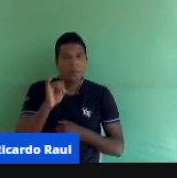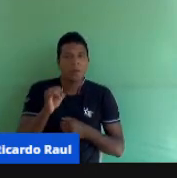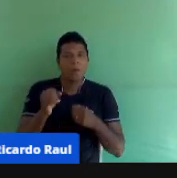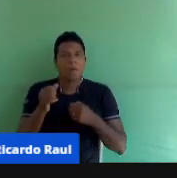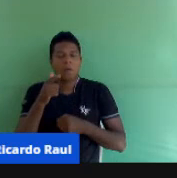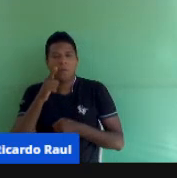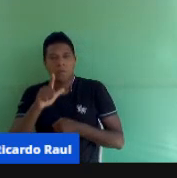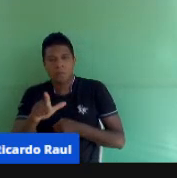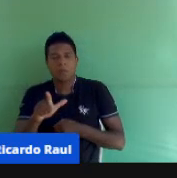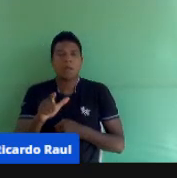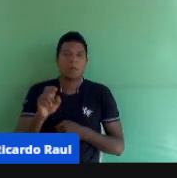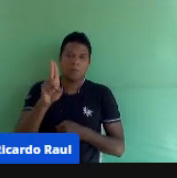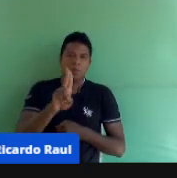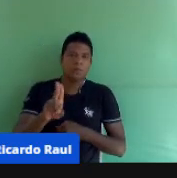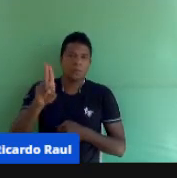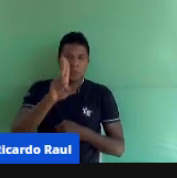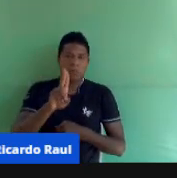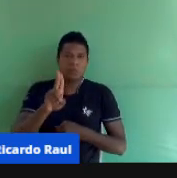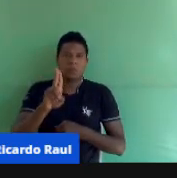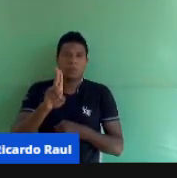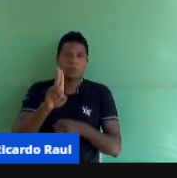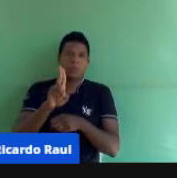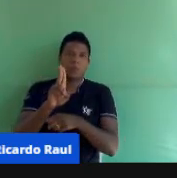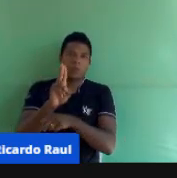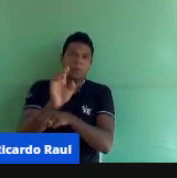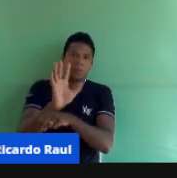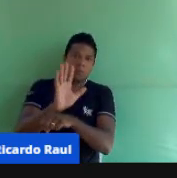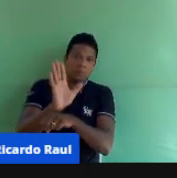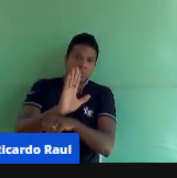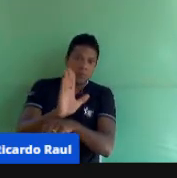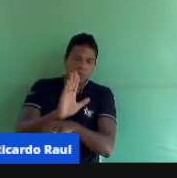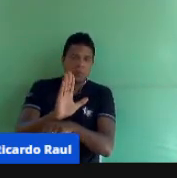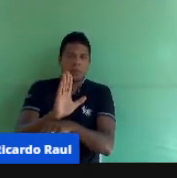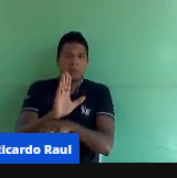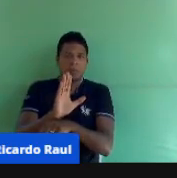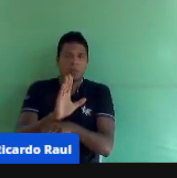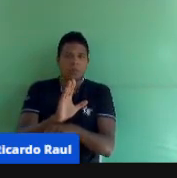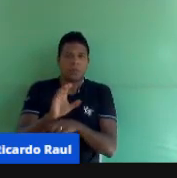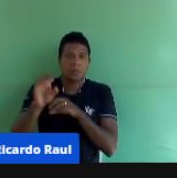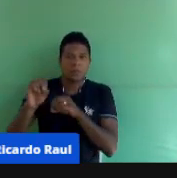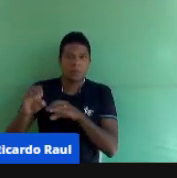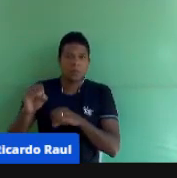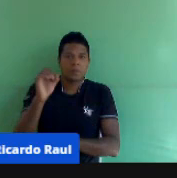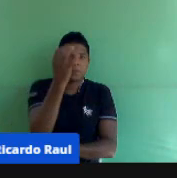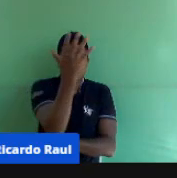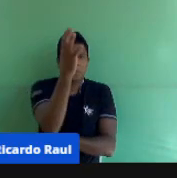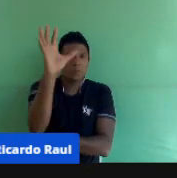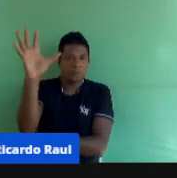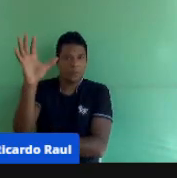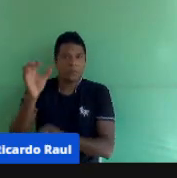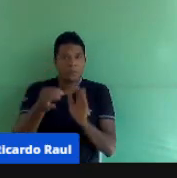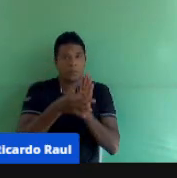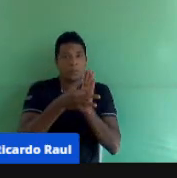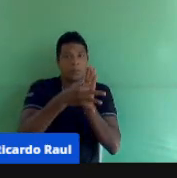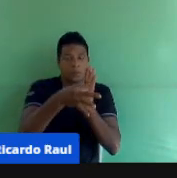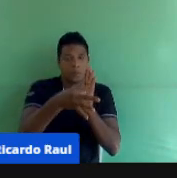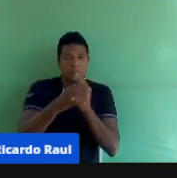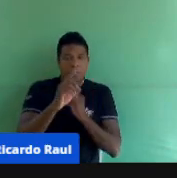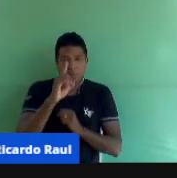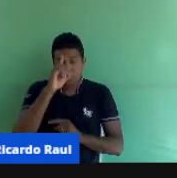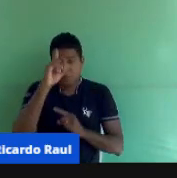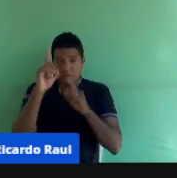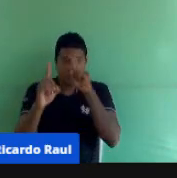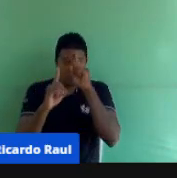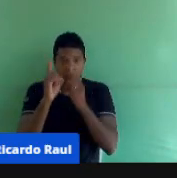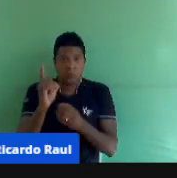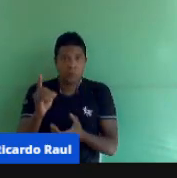e aí sim utilizar o cinema. Para a educação ambiental, a dica é que fica aqui da minha fala, criação de núcleos de